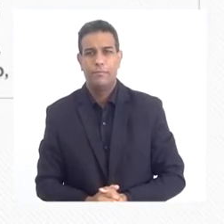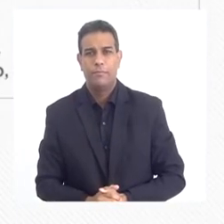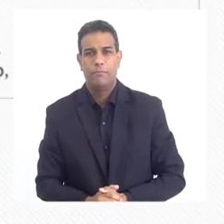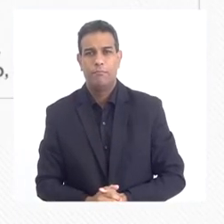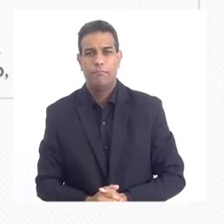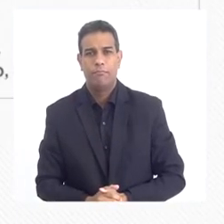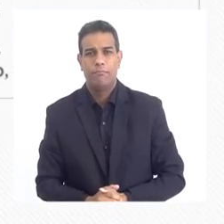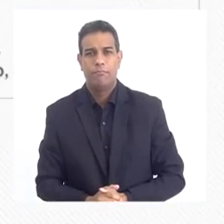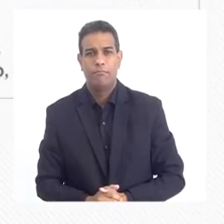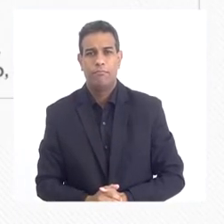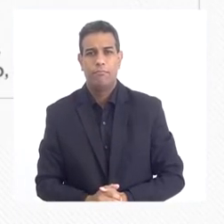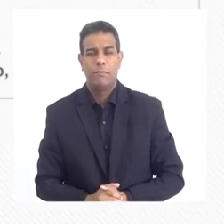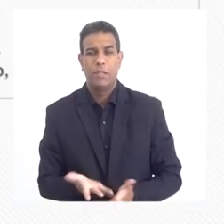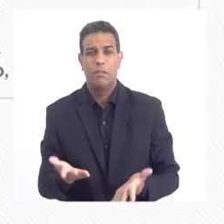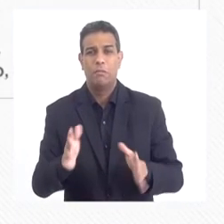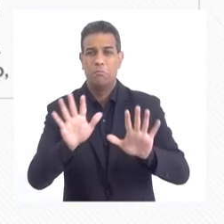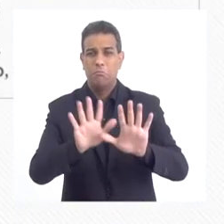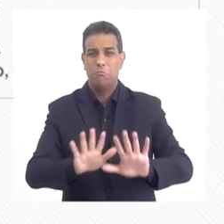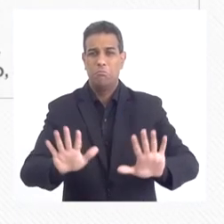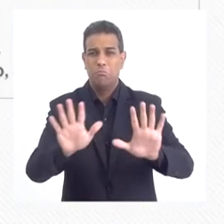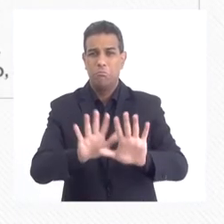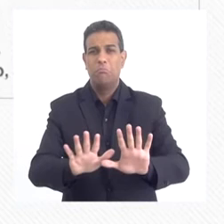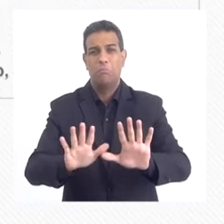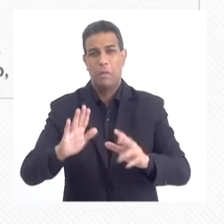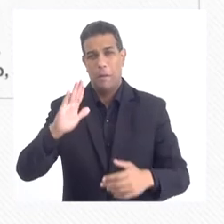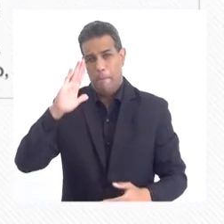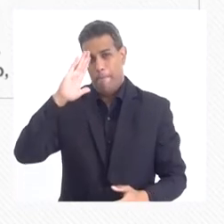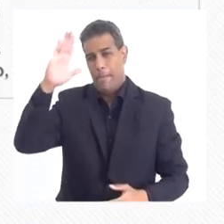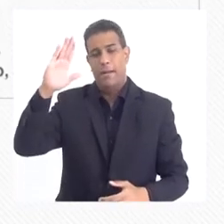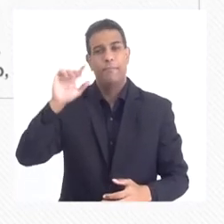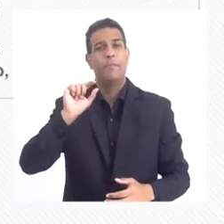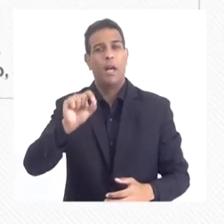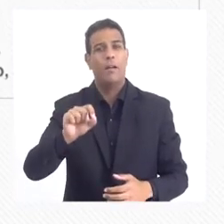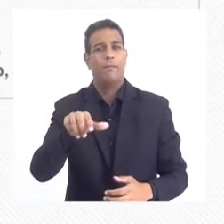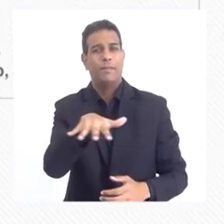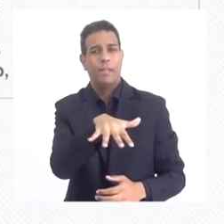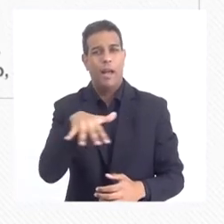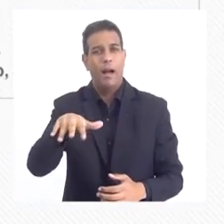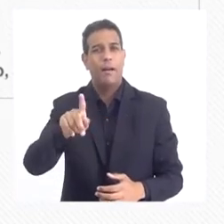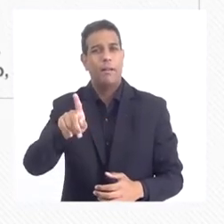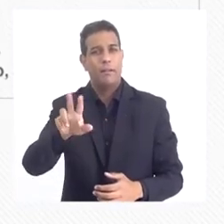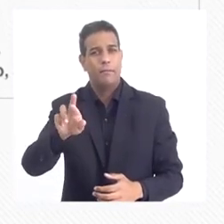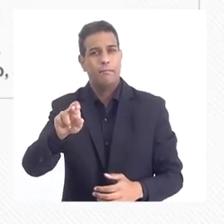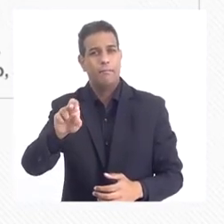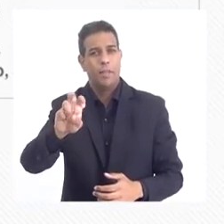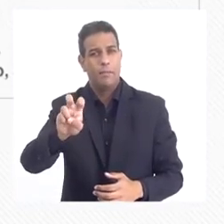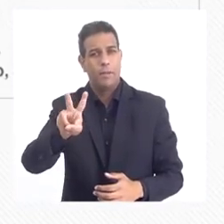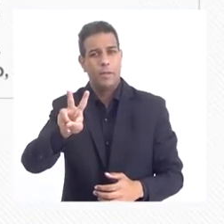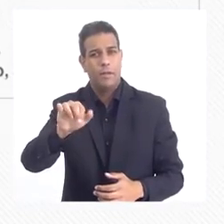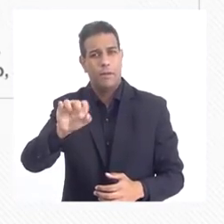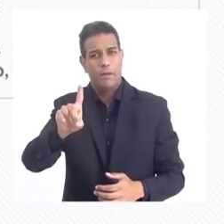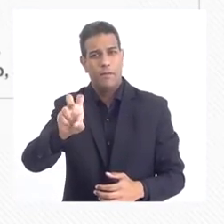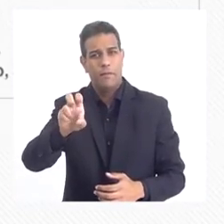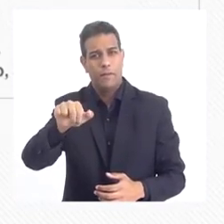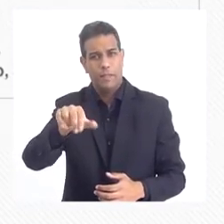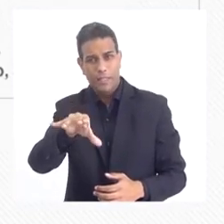Aí por função, né, a principal função é a Previdência, obviamente, e aí